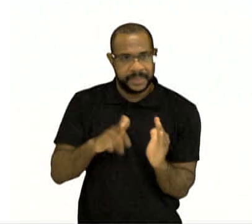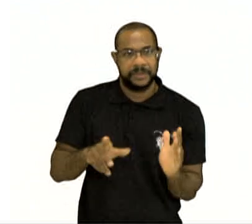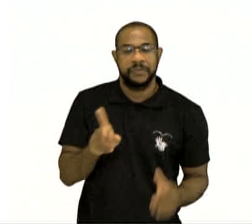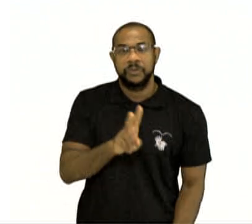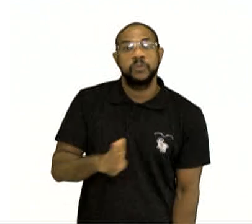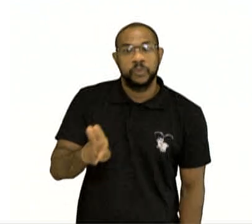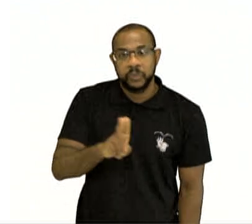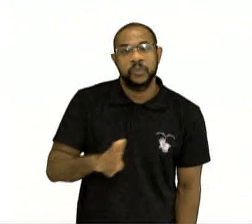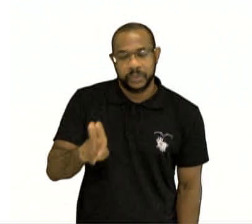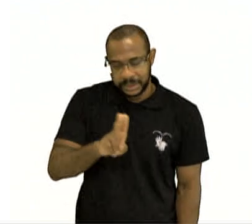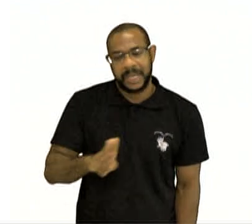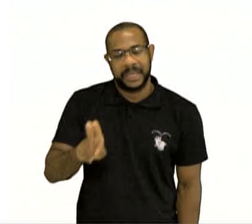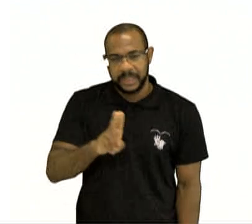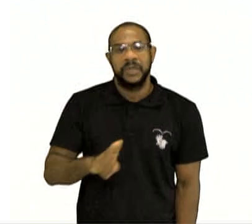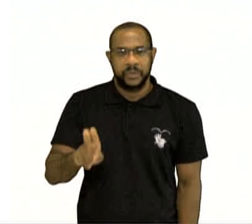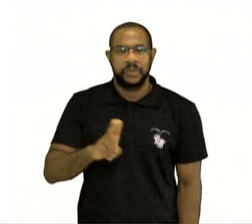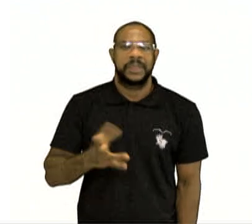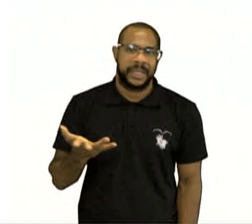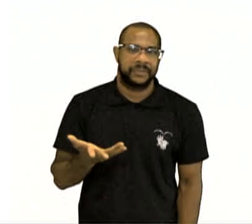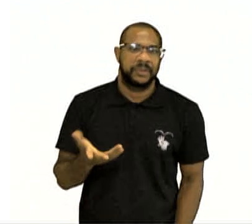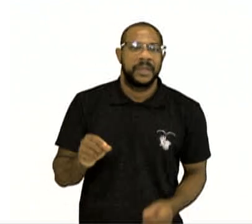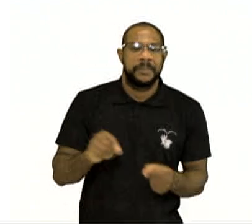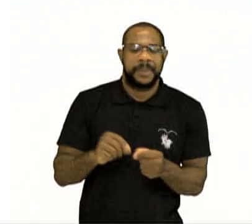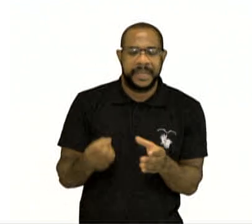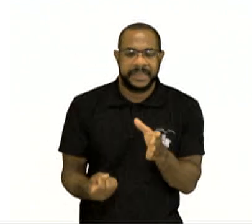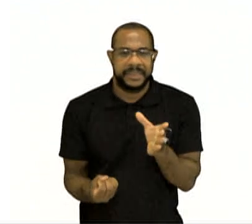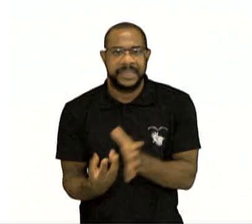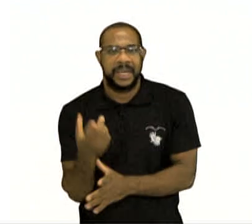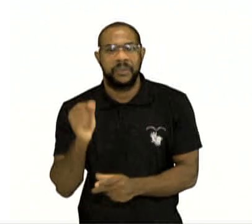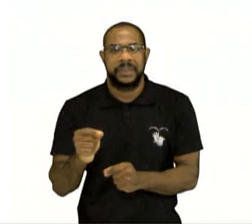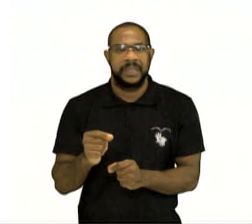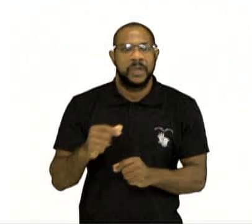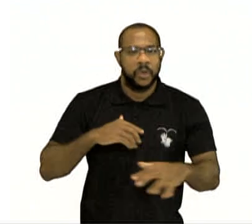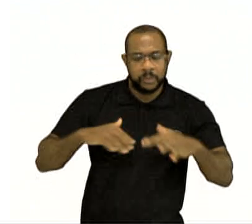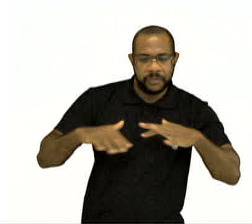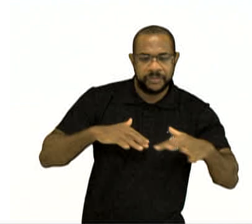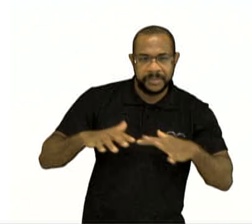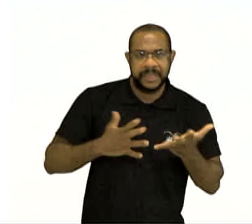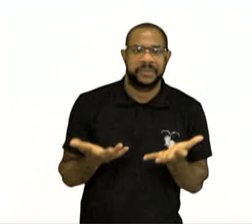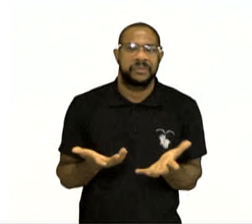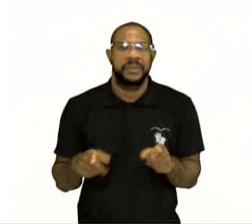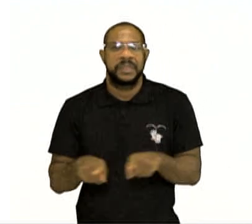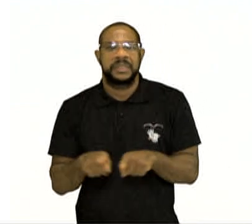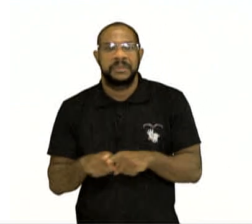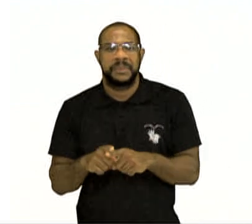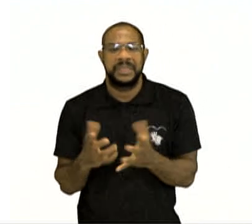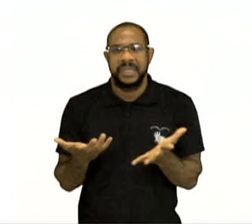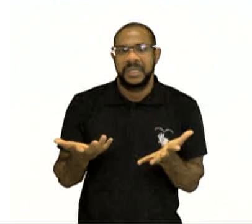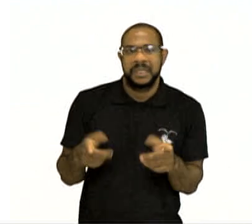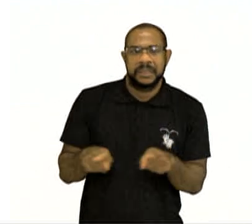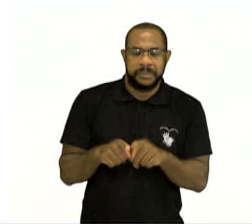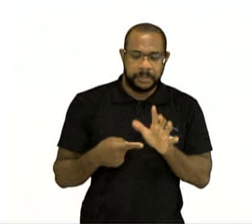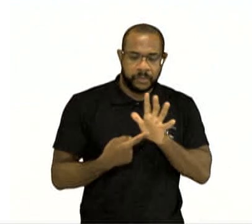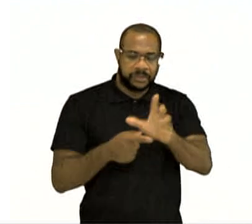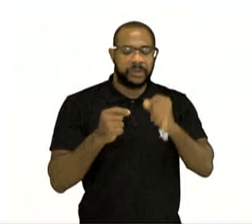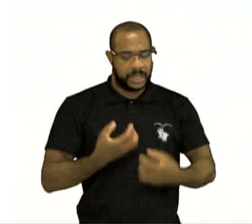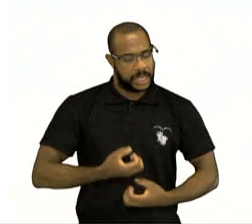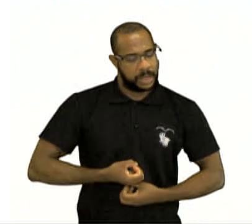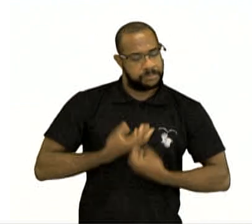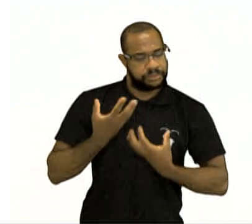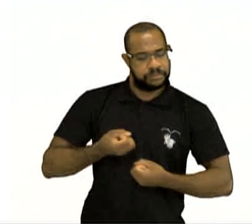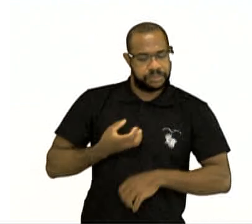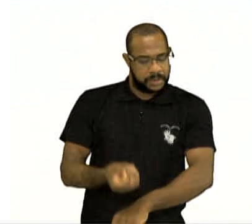forma contrastantes, para criar efeitos dramáticos e evocar emoções